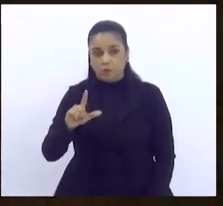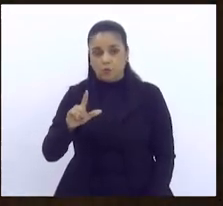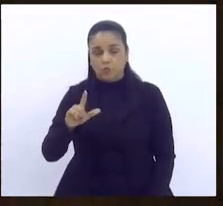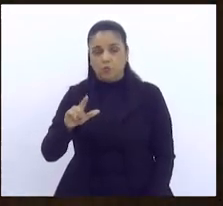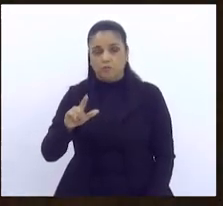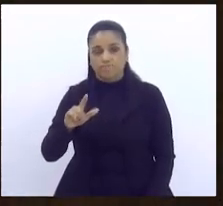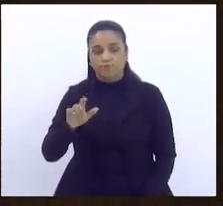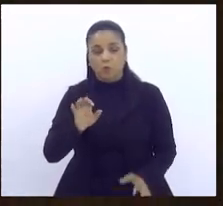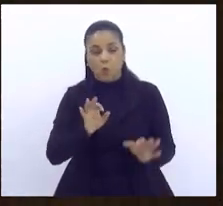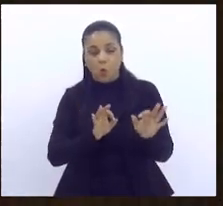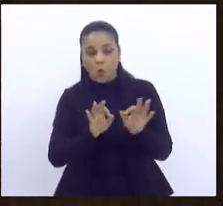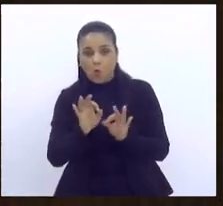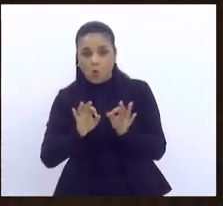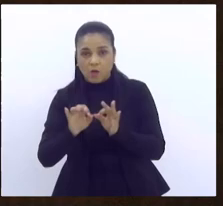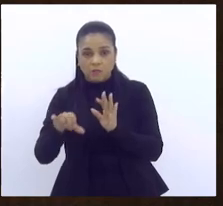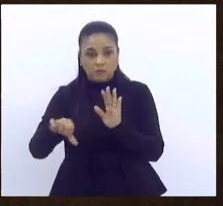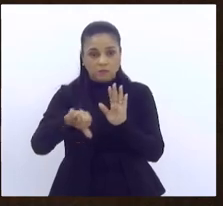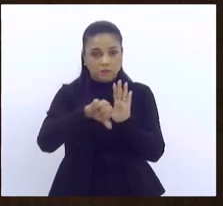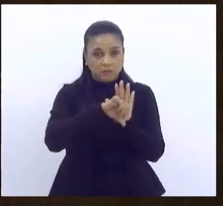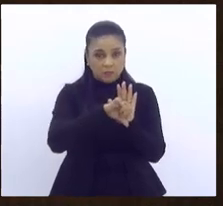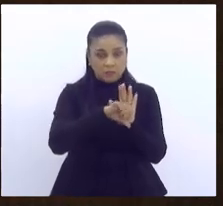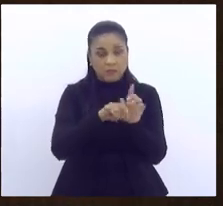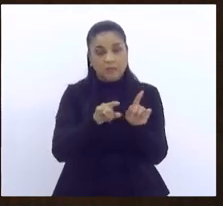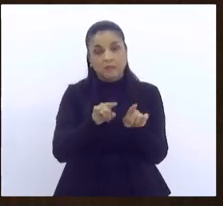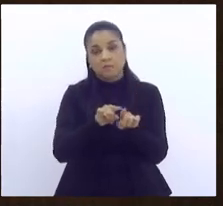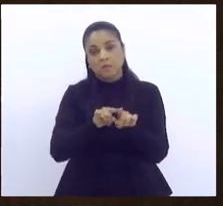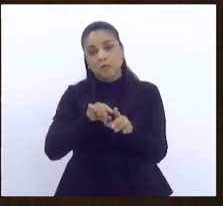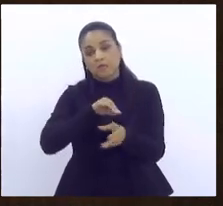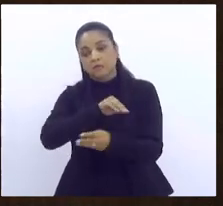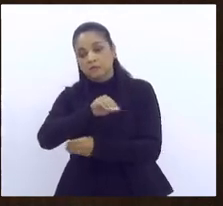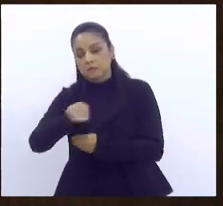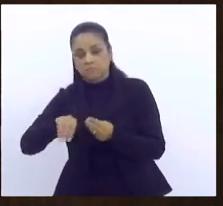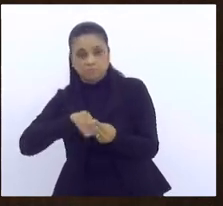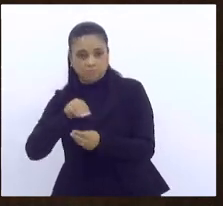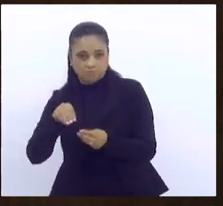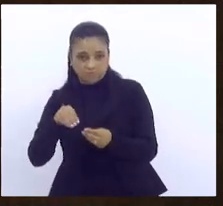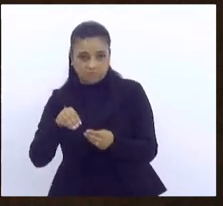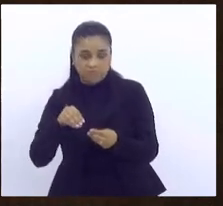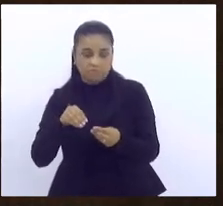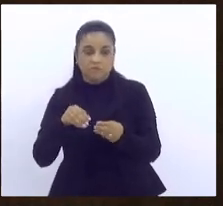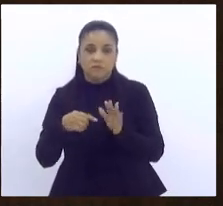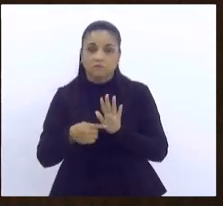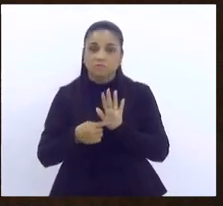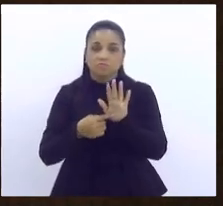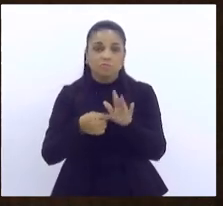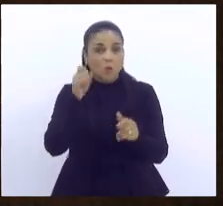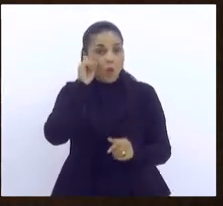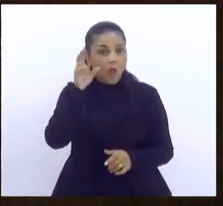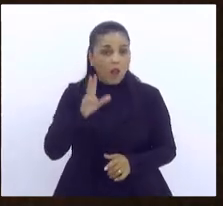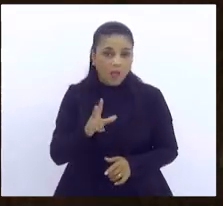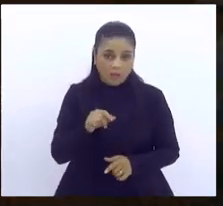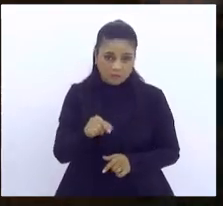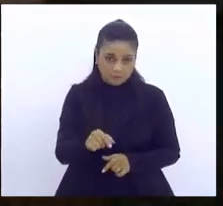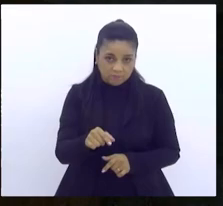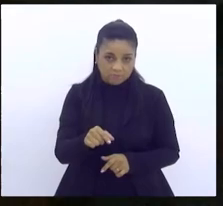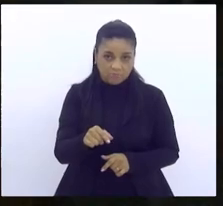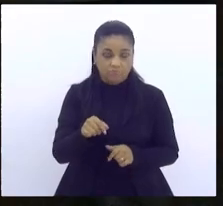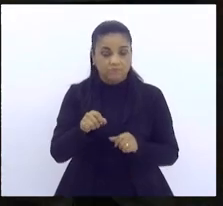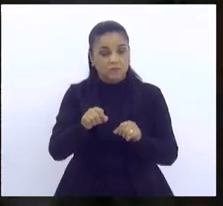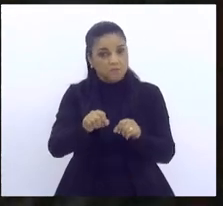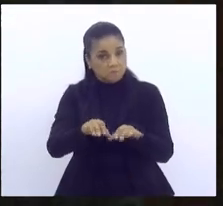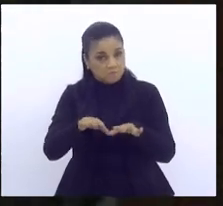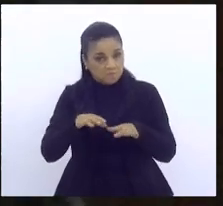crime organizado e desorganizado. Então, senhor presidente, estou trazendo esse alerta, porque o